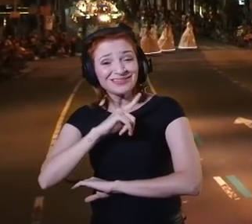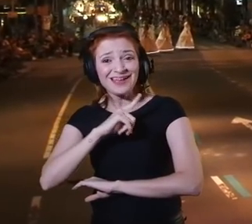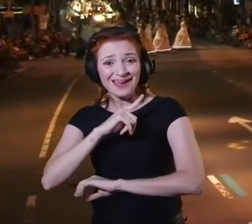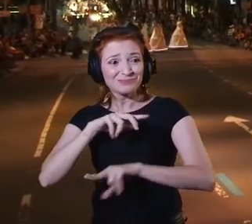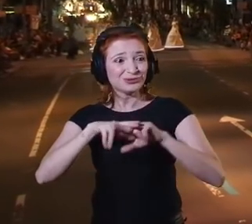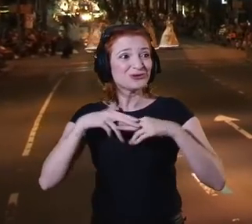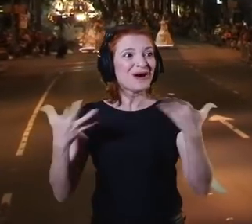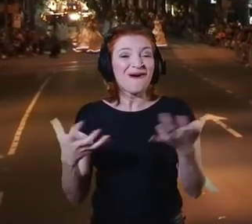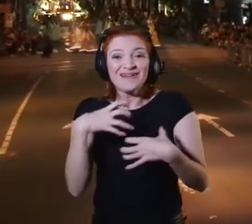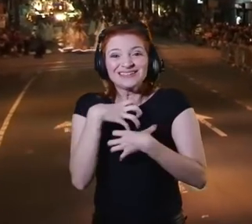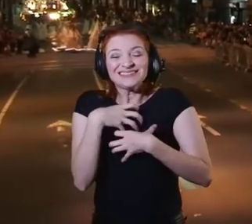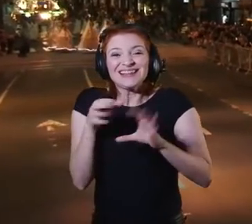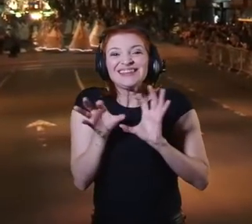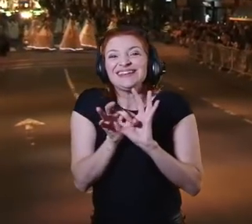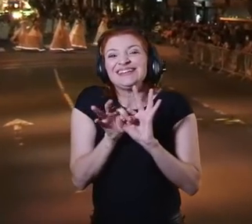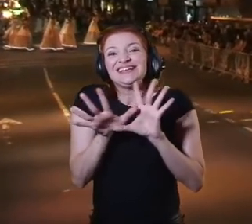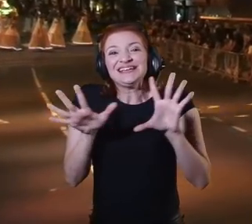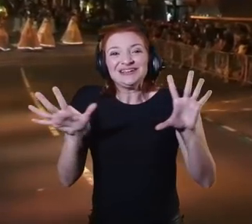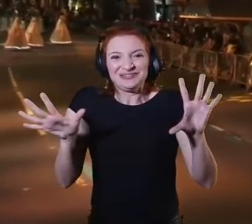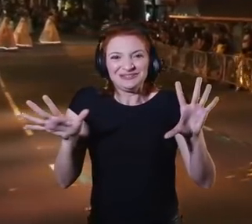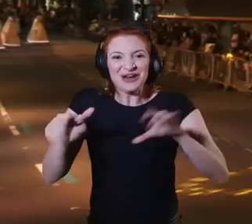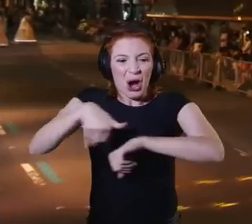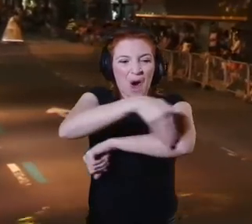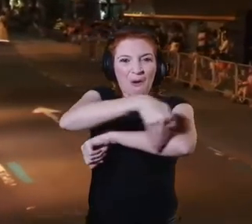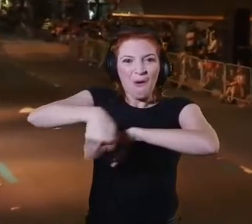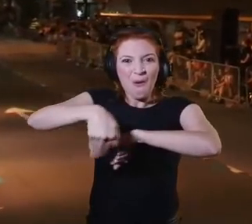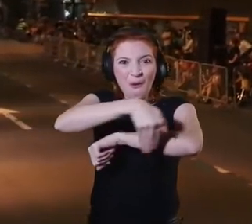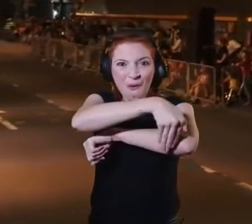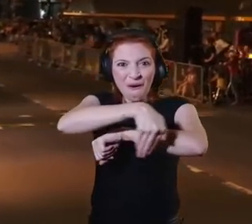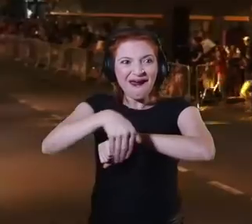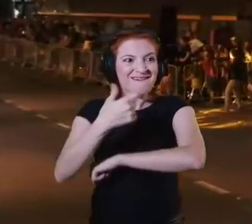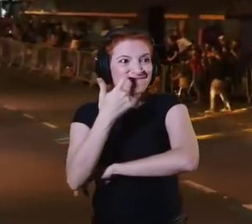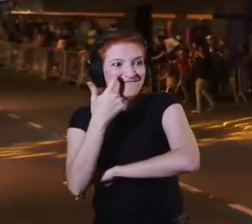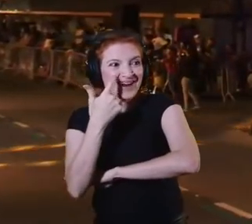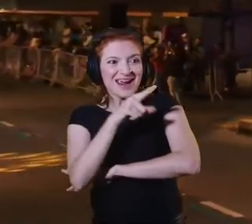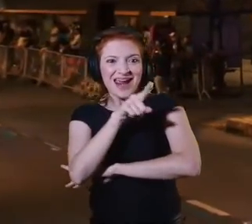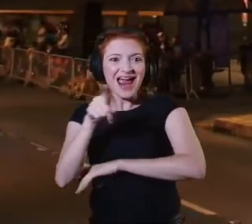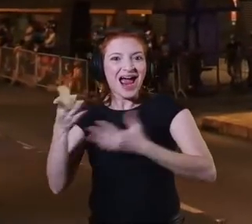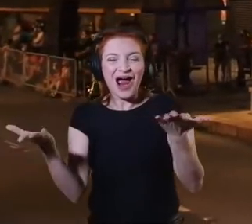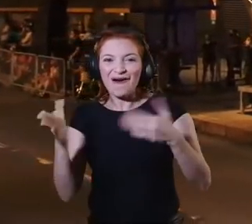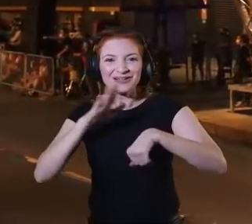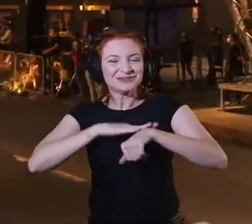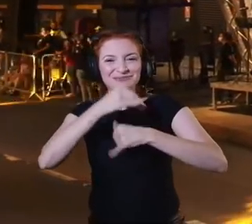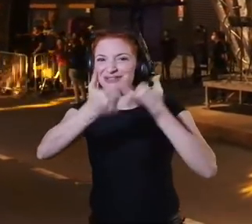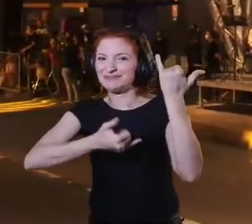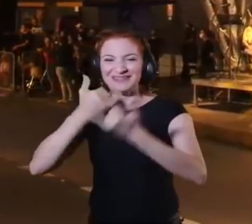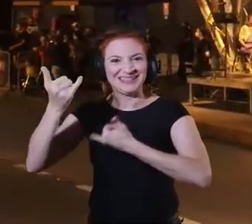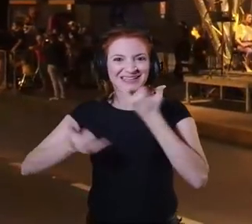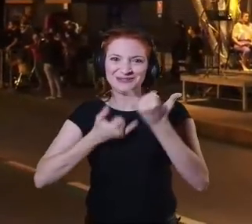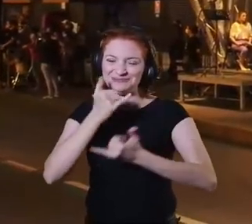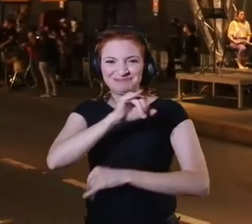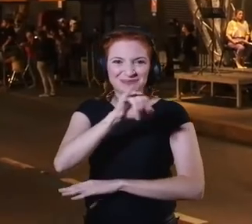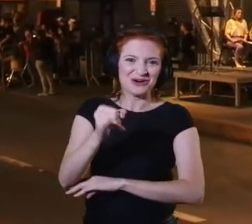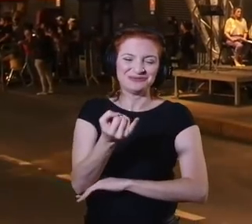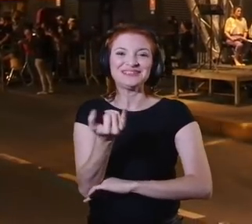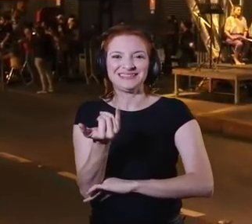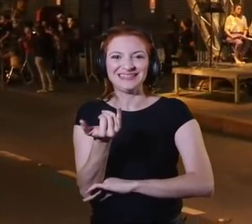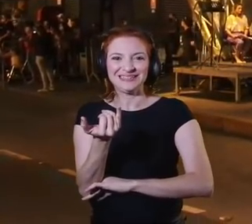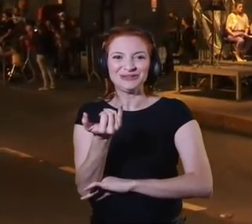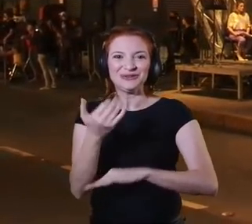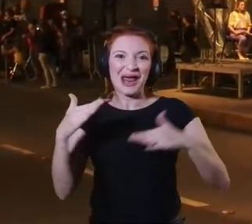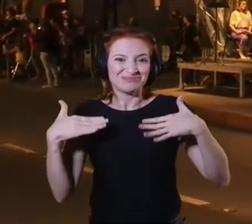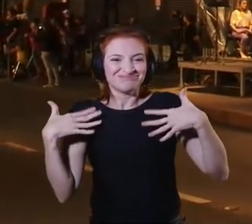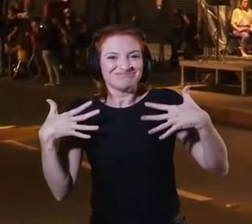a liberdade de tomar aqui o Largo da Sinimbu e fazer esse momento de descontração e entretenimento. É uma cena